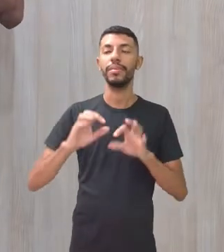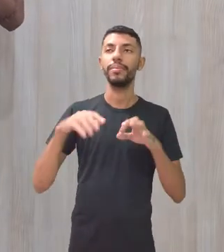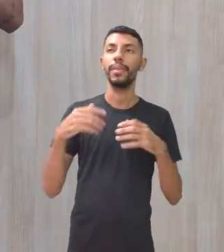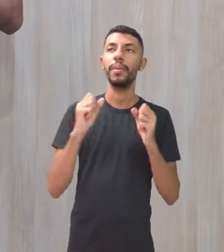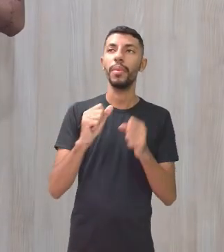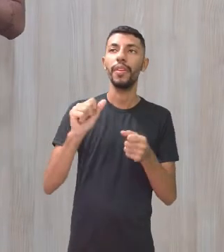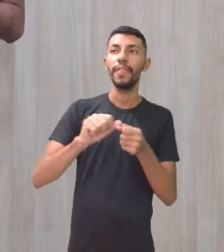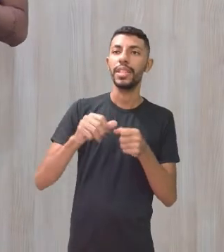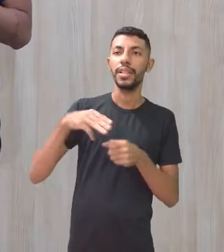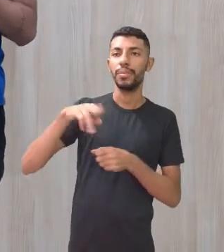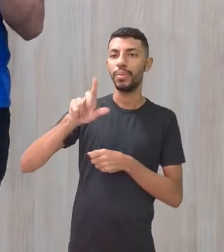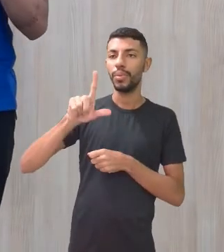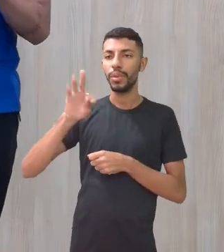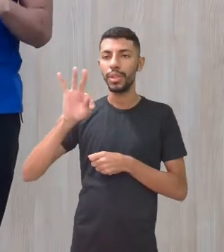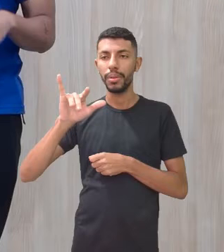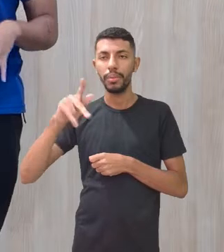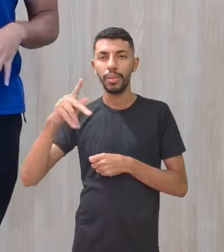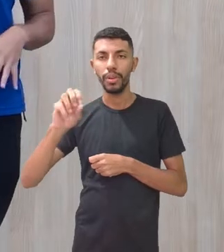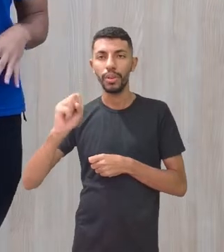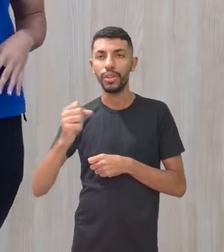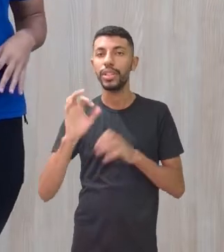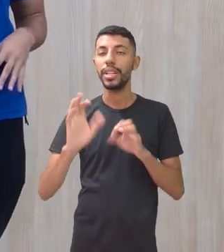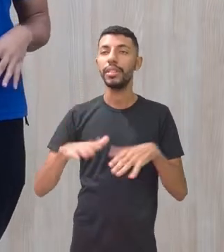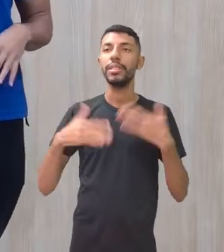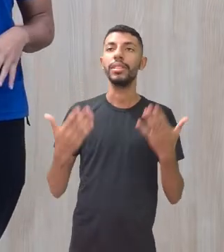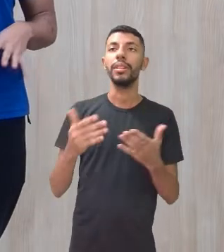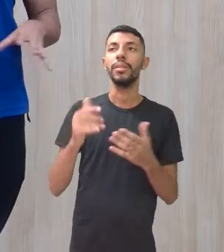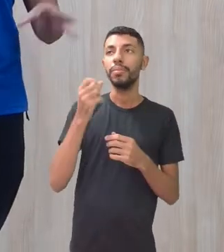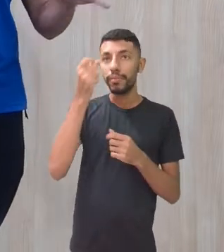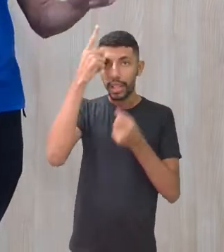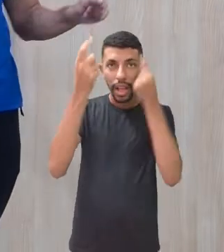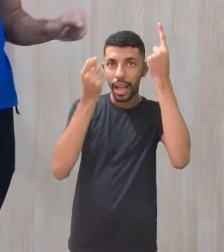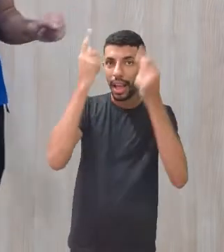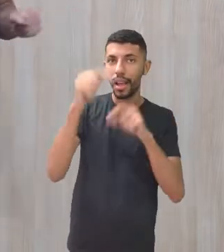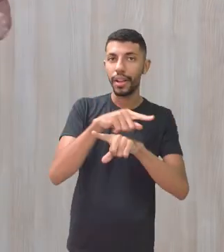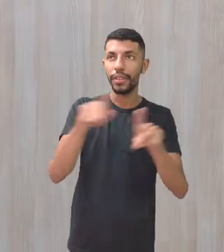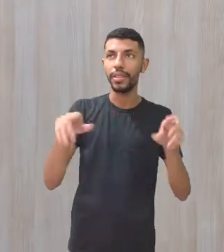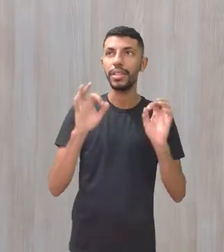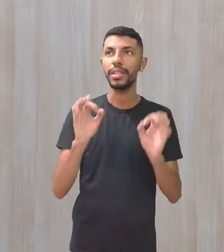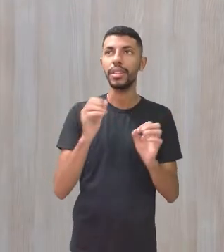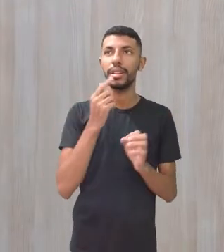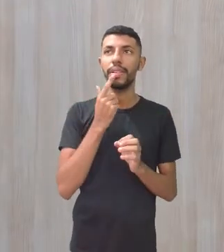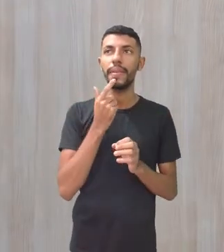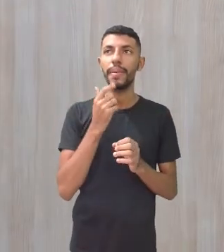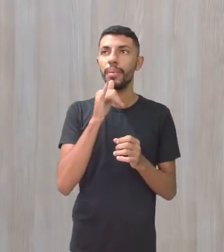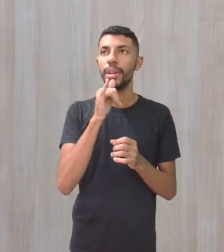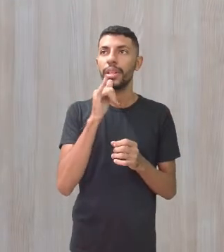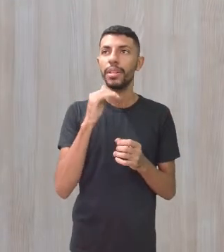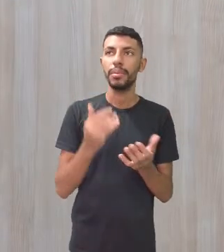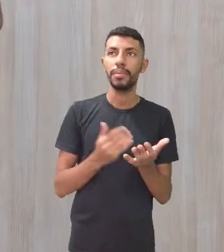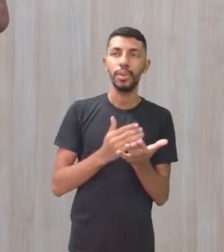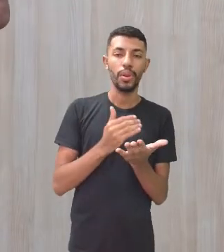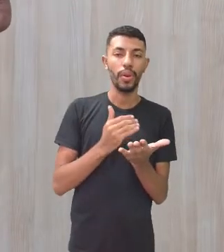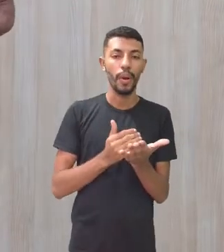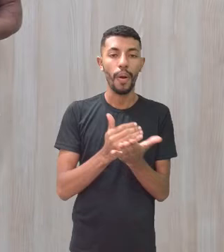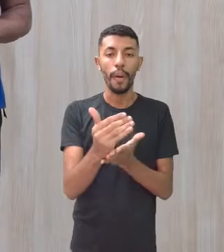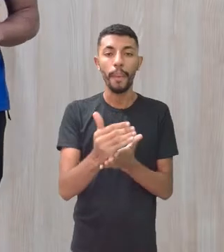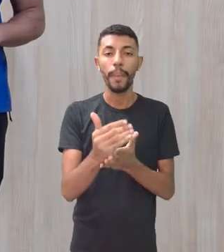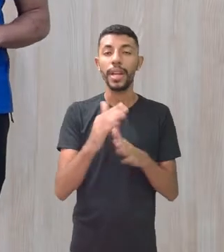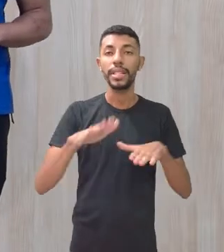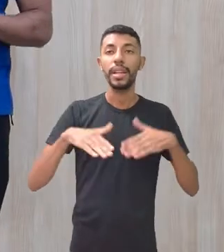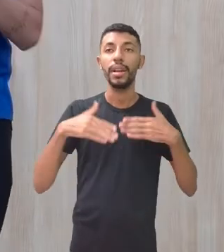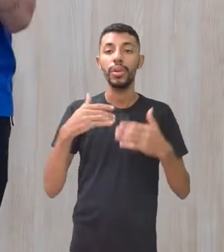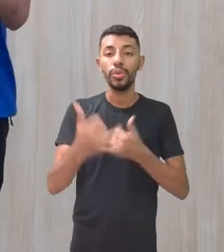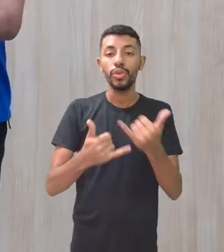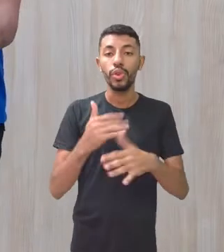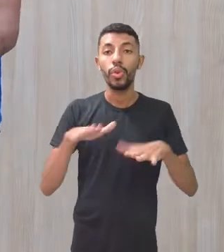Vai usando aí a criatividade de vocês. Para começar o jogo, começa com liso. Se não tiver o liso, vai com a carroça de